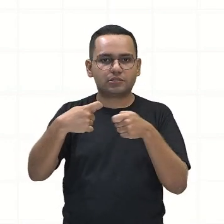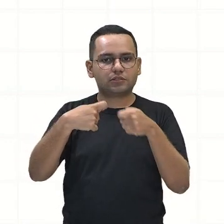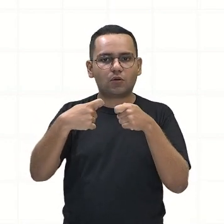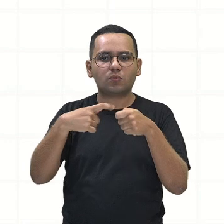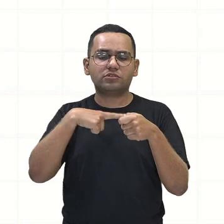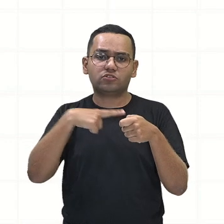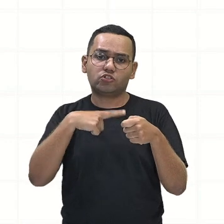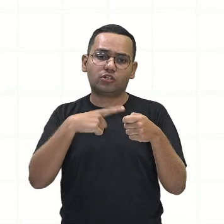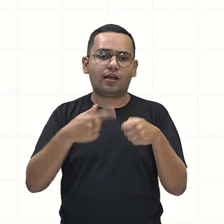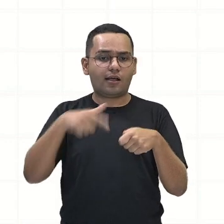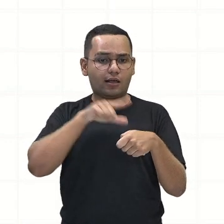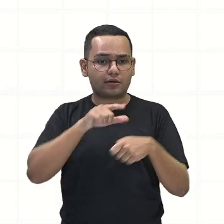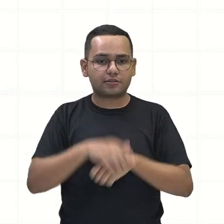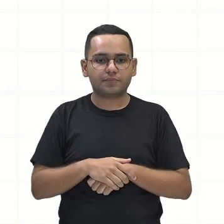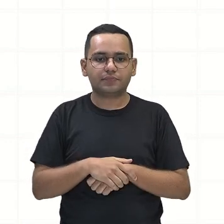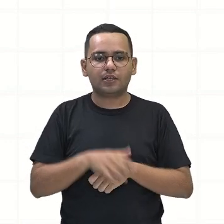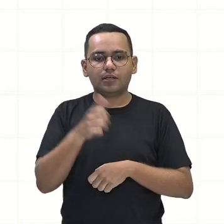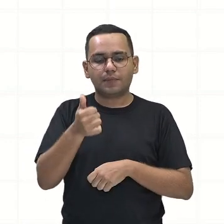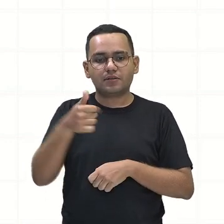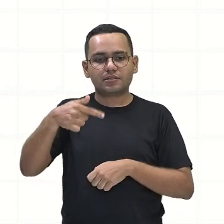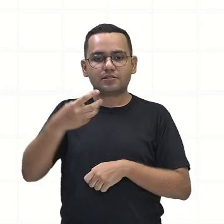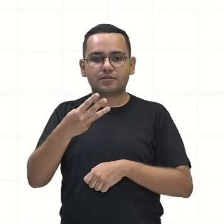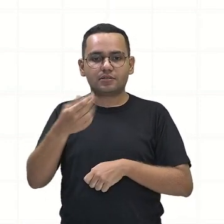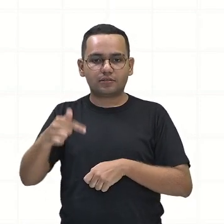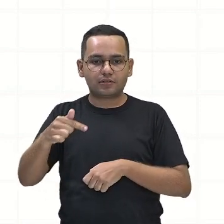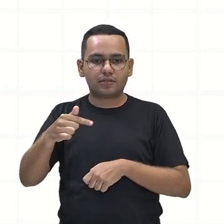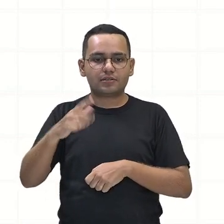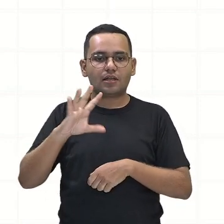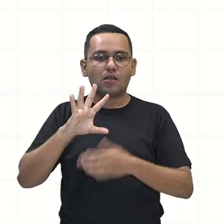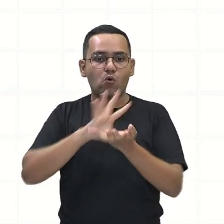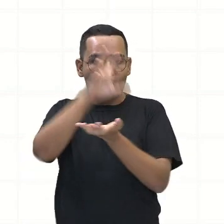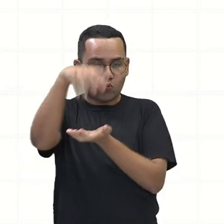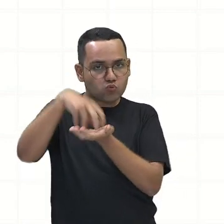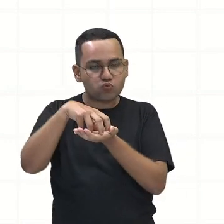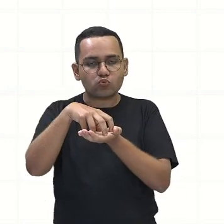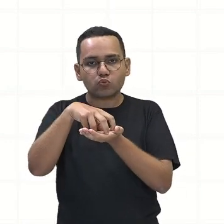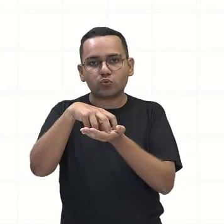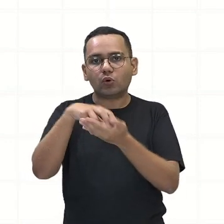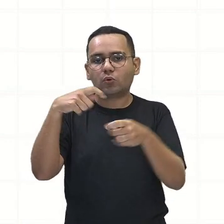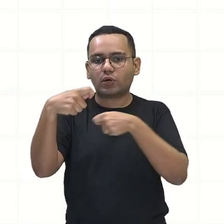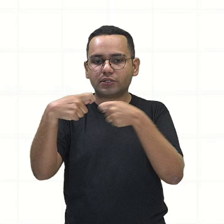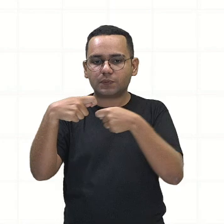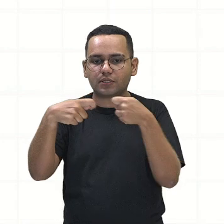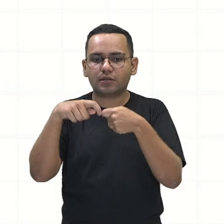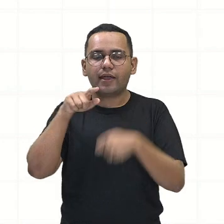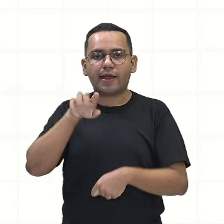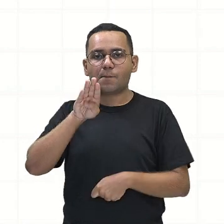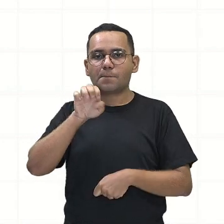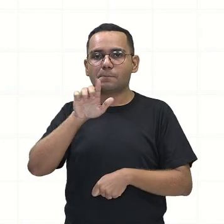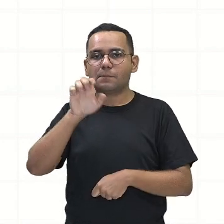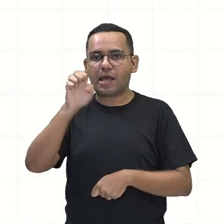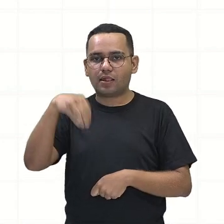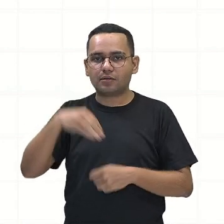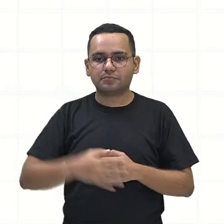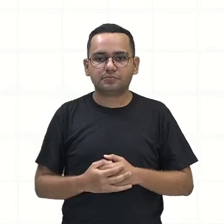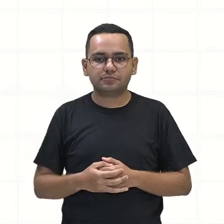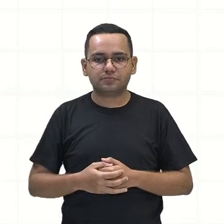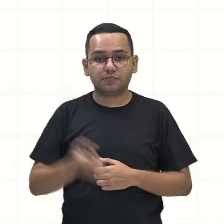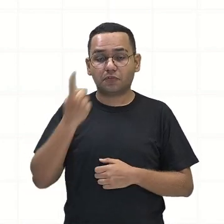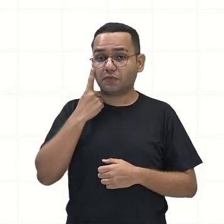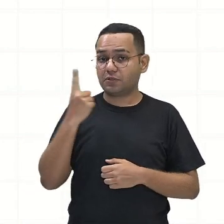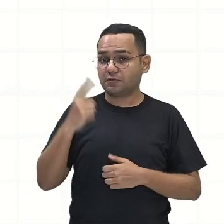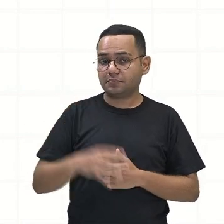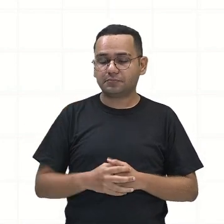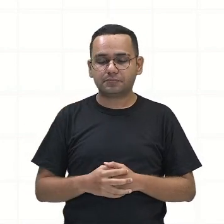Em 1737, a sede dessa nova administração passou a ser Belém. Observem aqui no